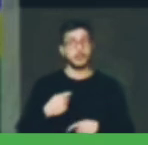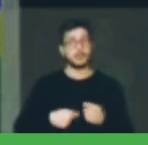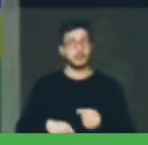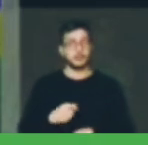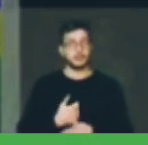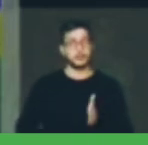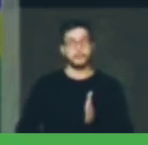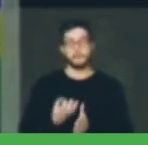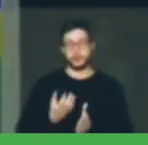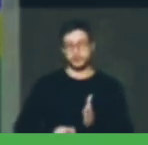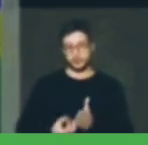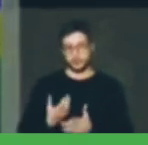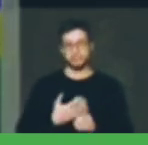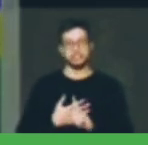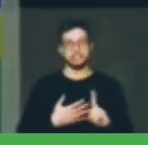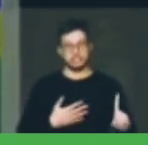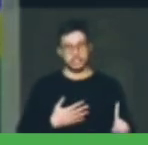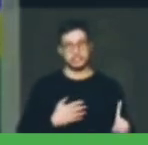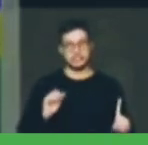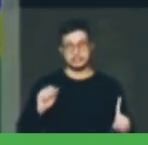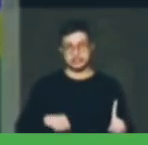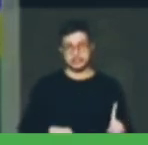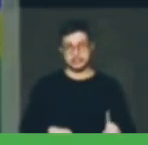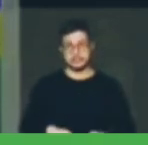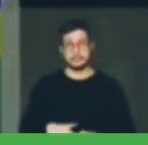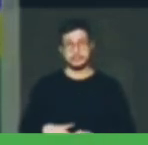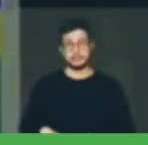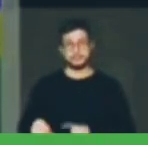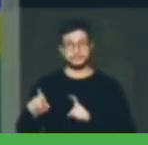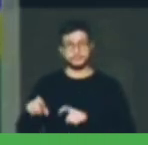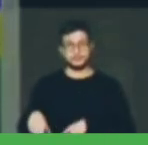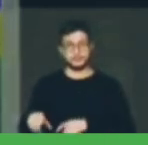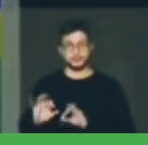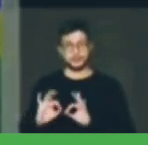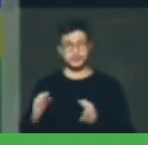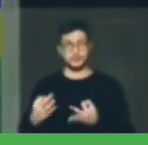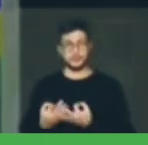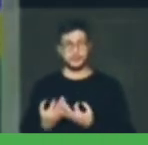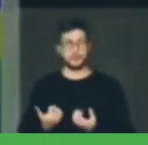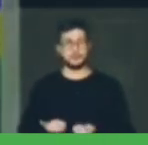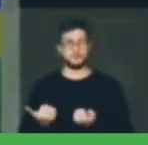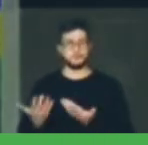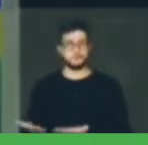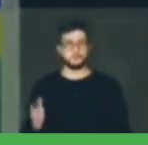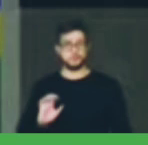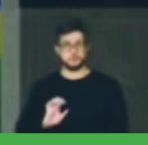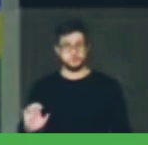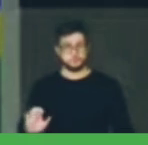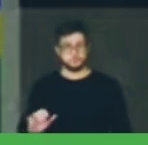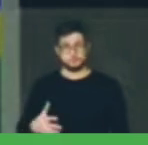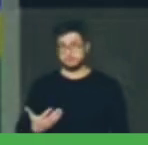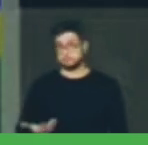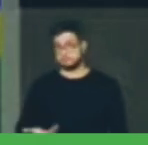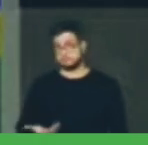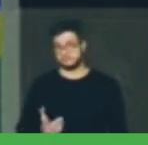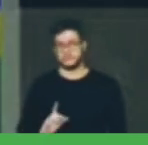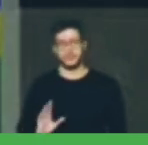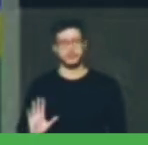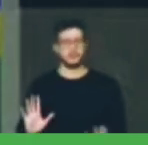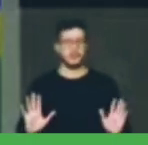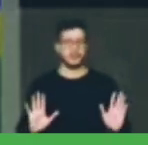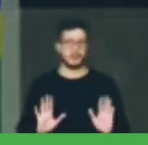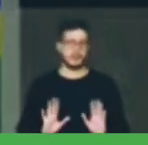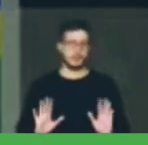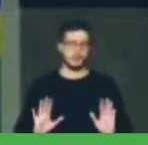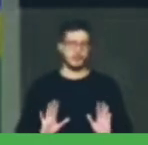direita e os pequenos agricultores para a esquerda? O MST para a esquerda? Não!